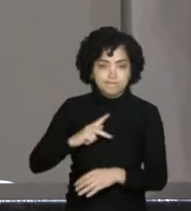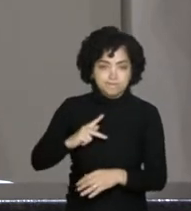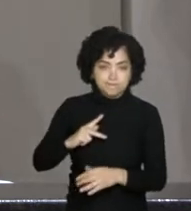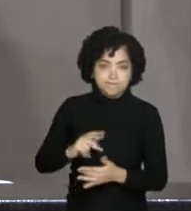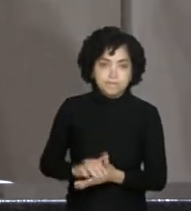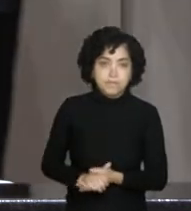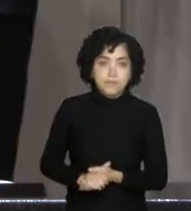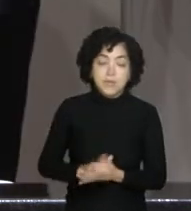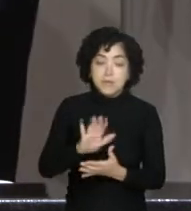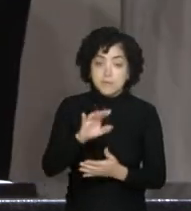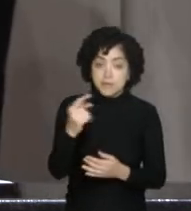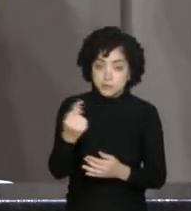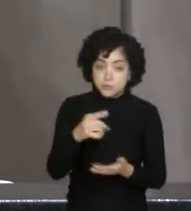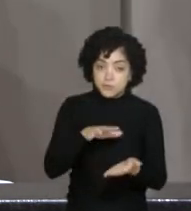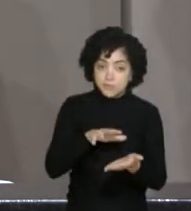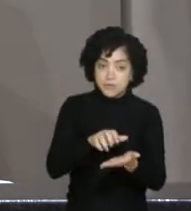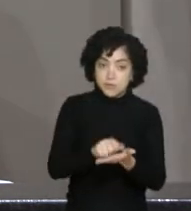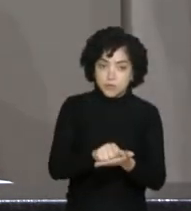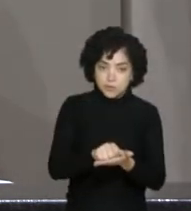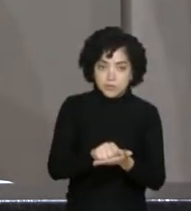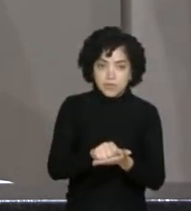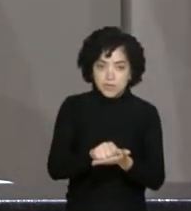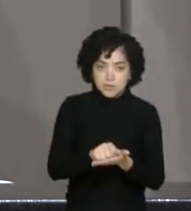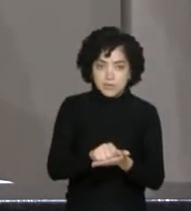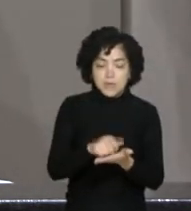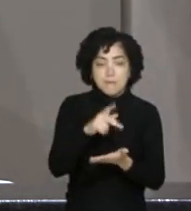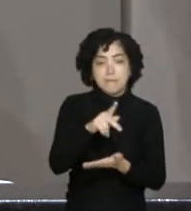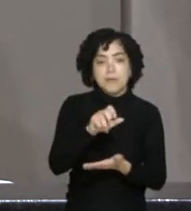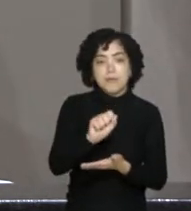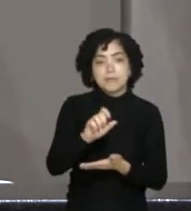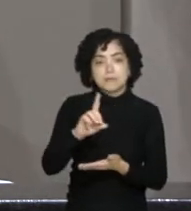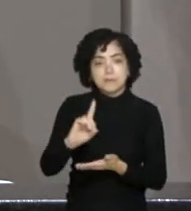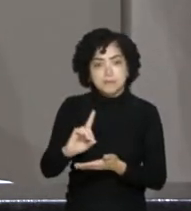O primeiro horário pertence ao PSD.